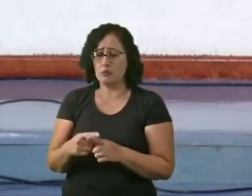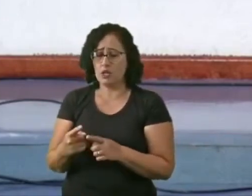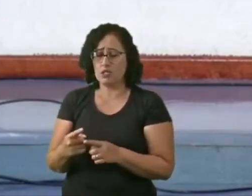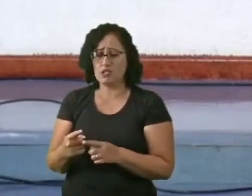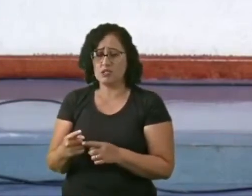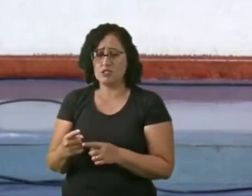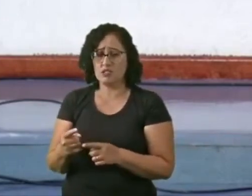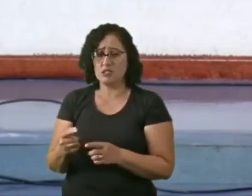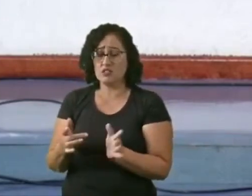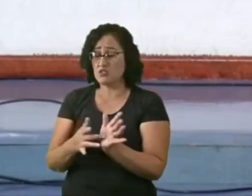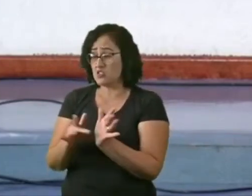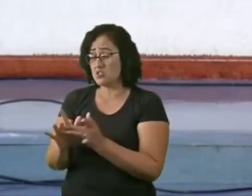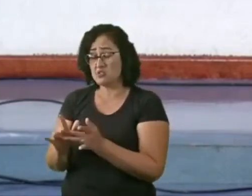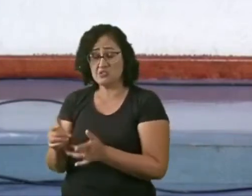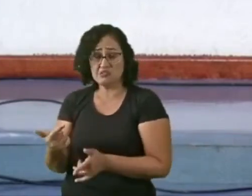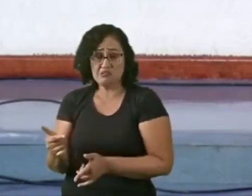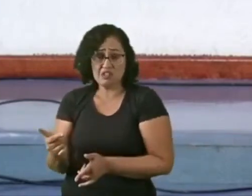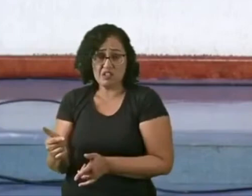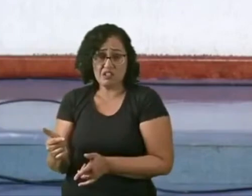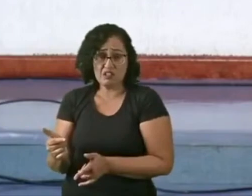Uma vez eu ouvi a oração